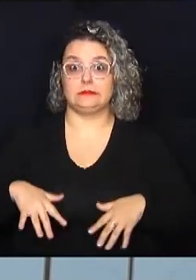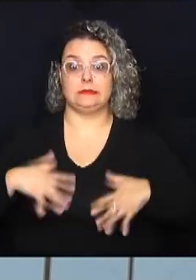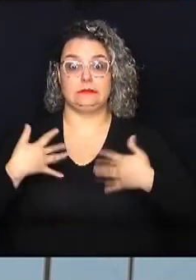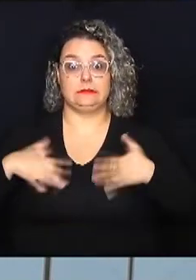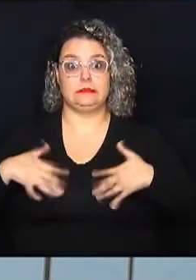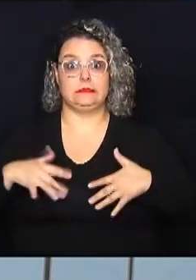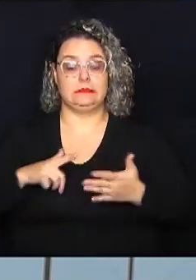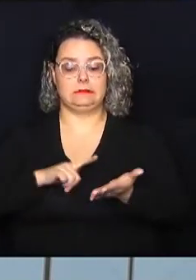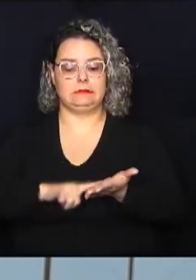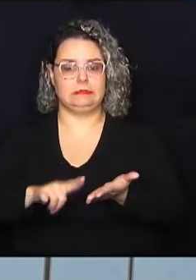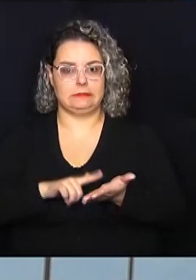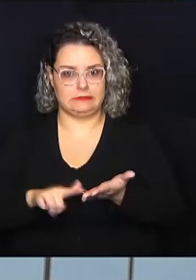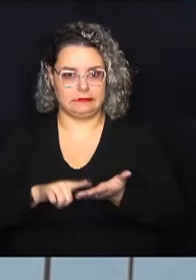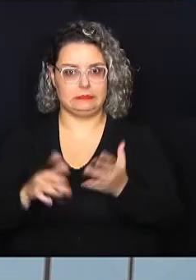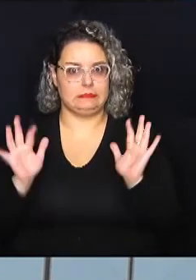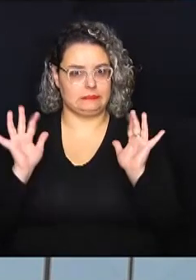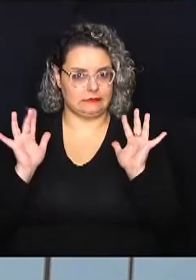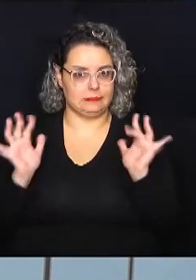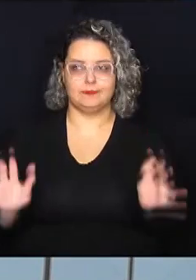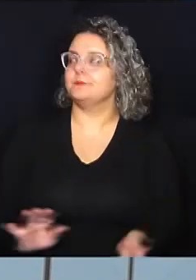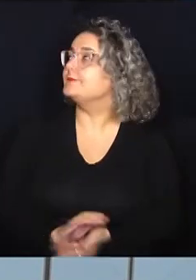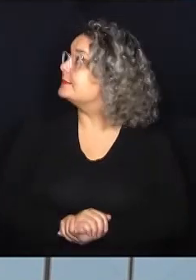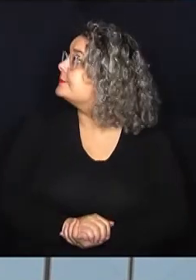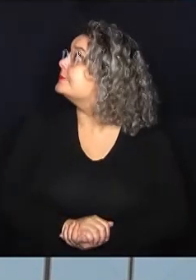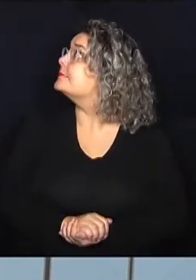a higienização das mãos